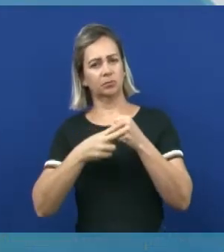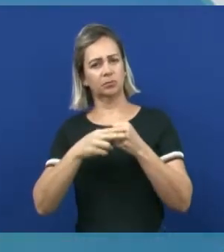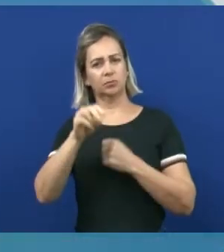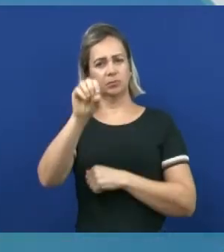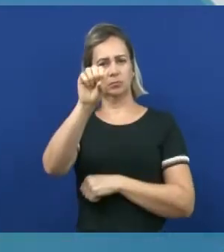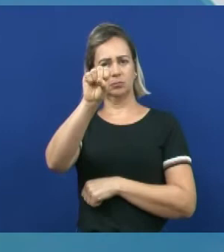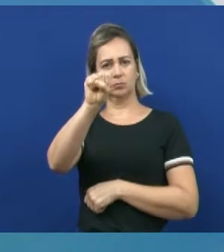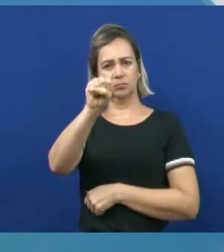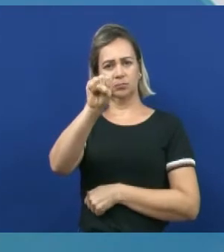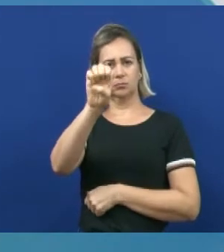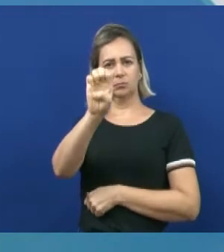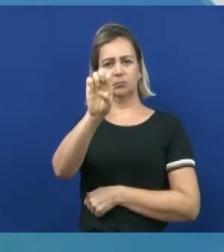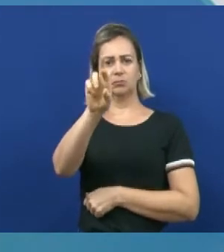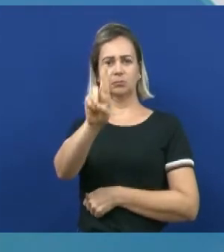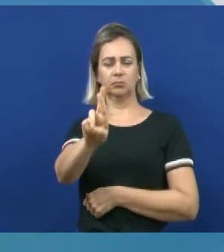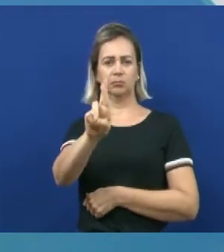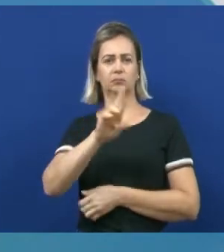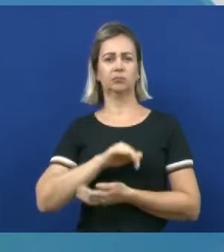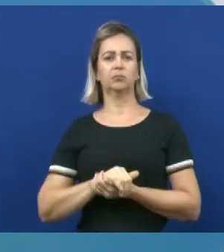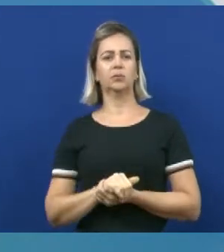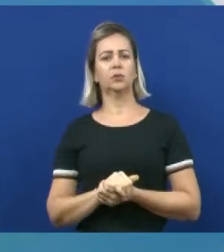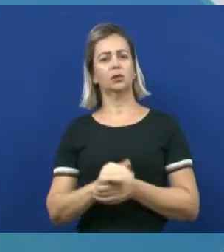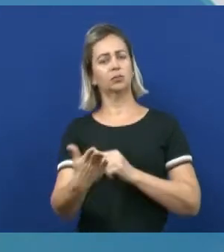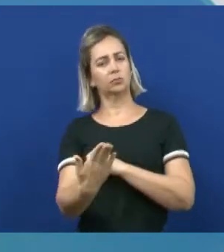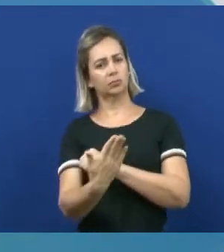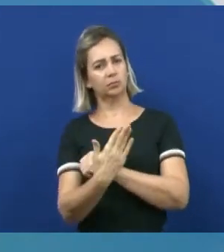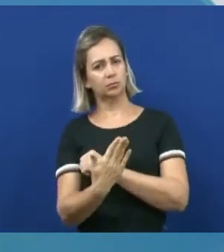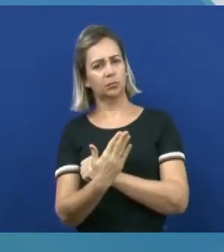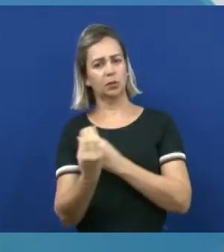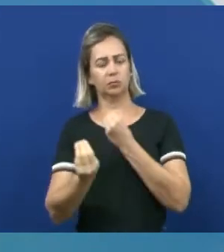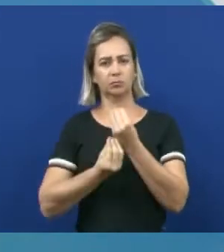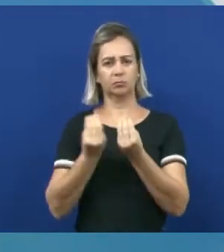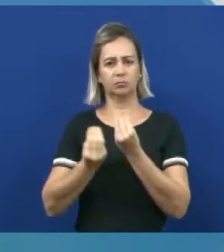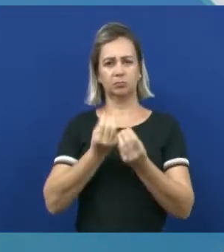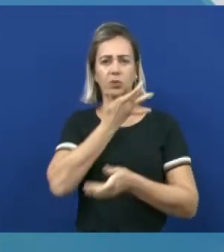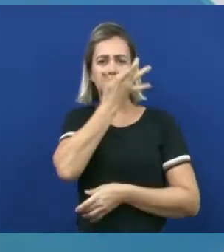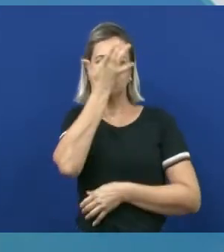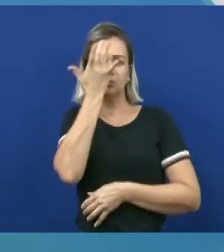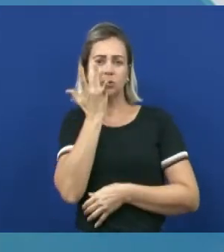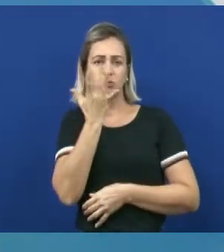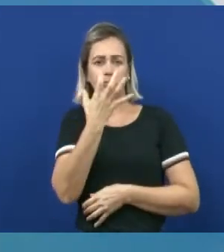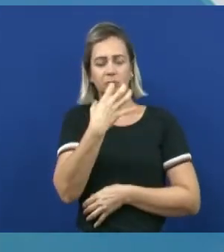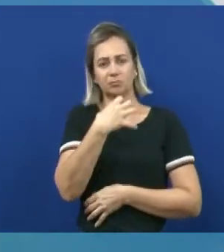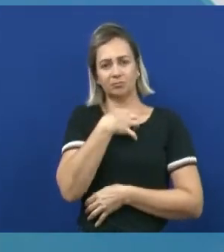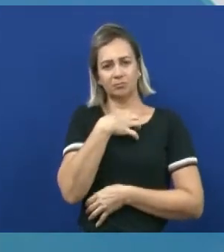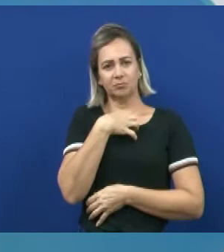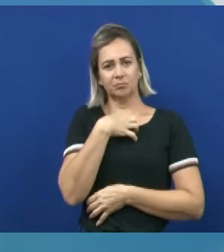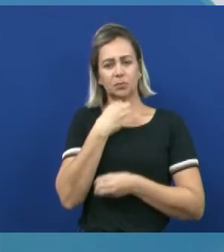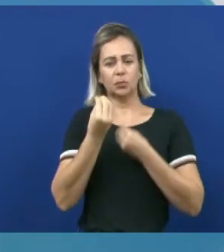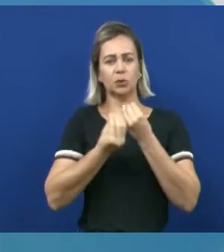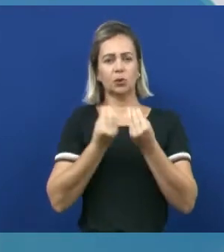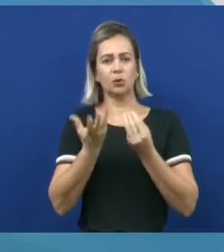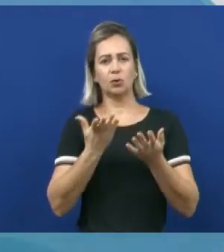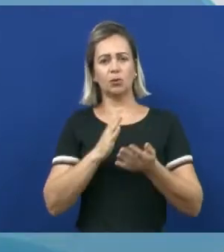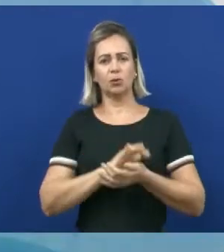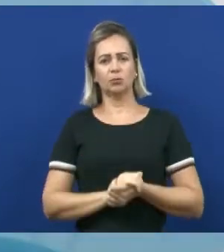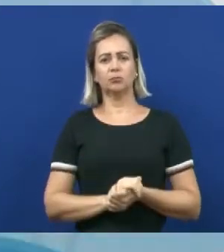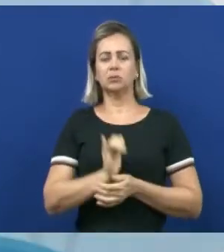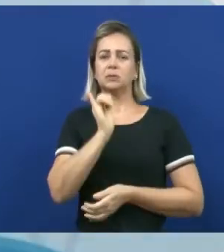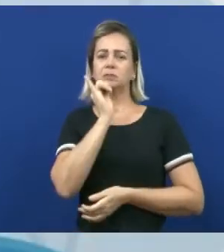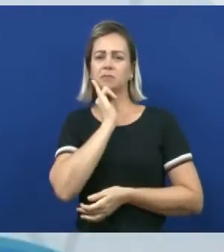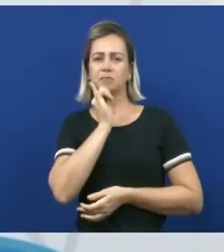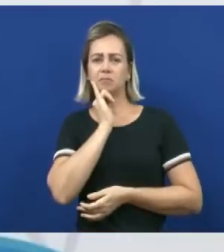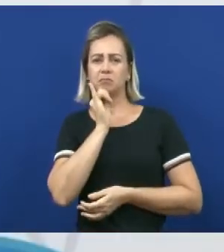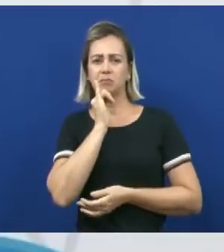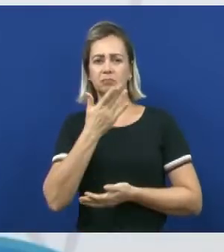que nos vai auxiliar na hora de descrever o físico, certo? E como somos, né? Como podemos descrever as pessoas